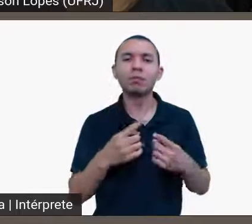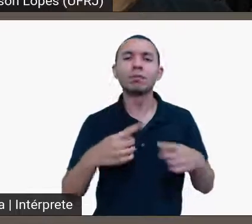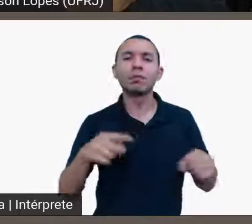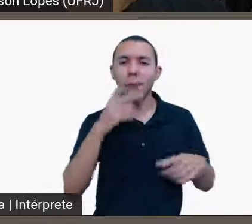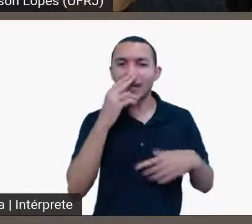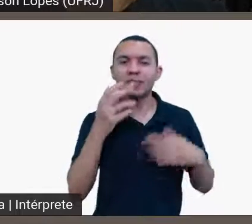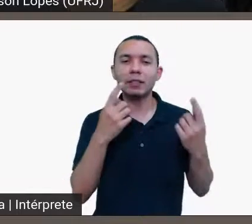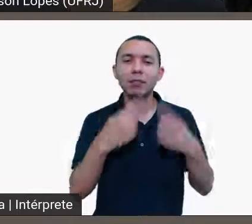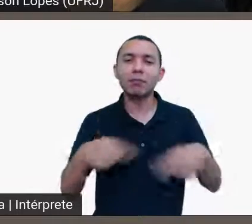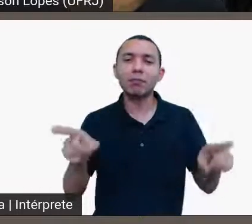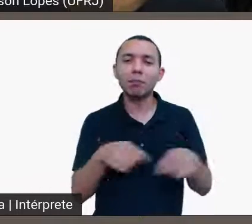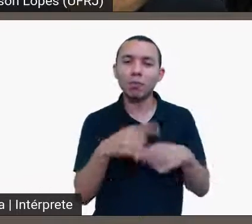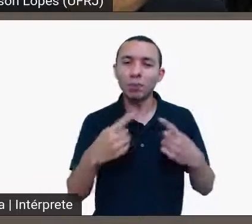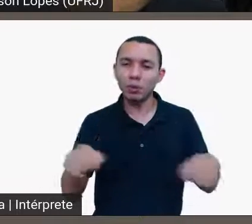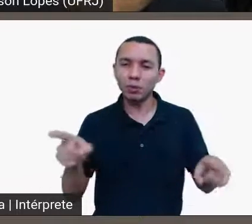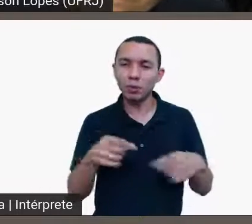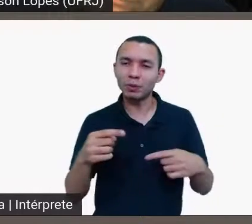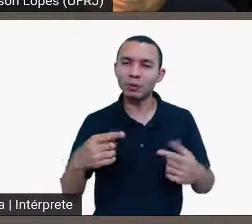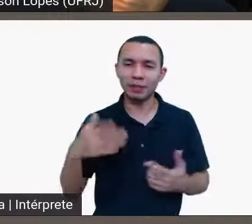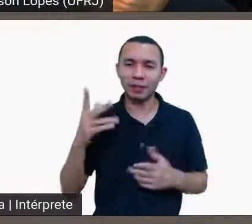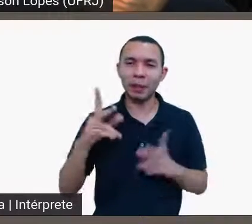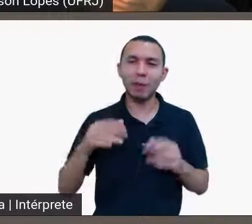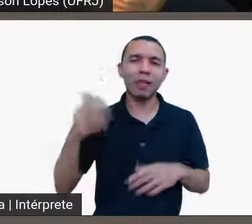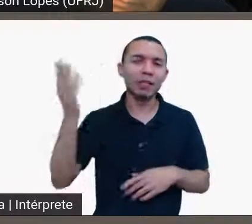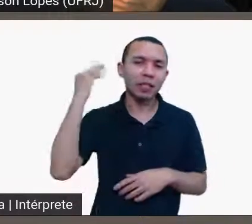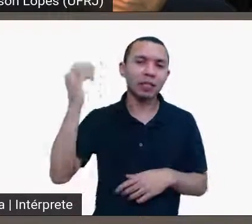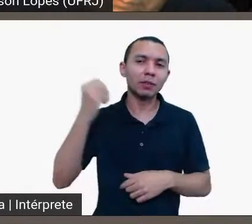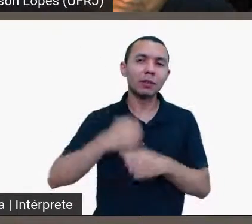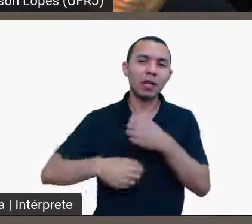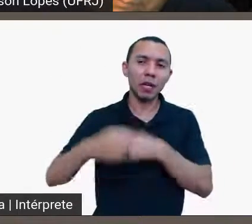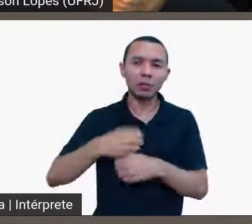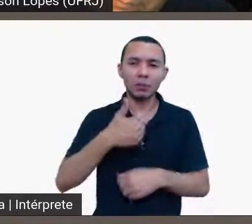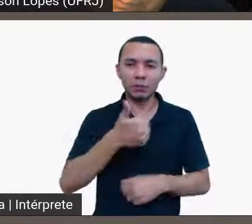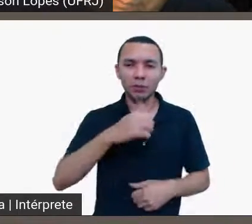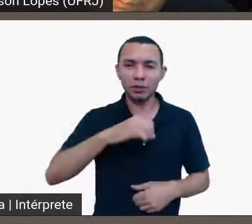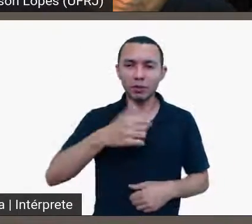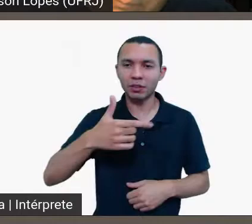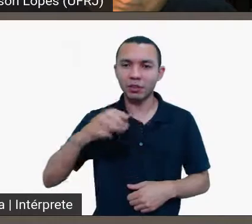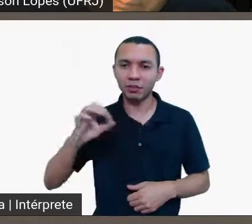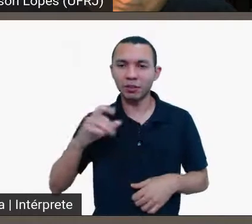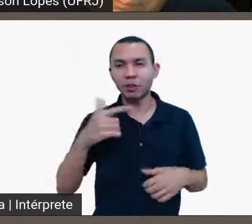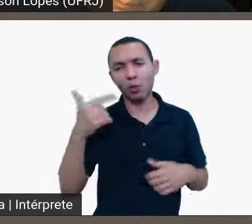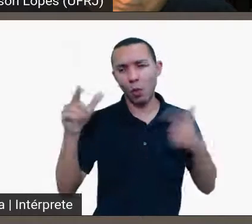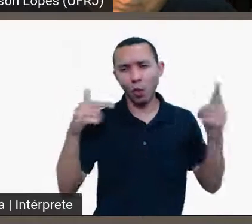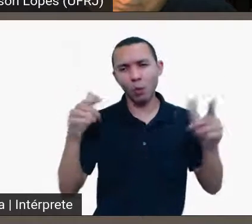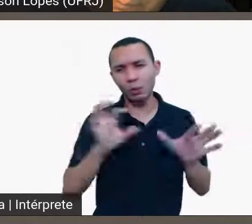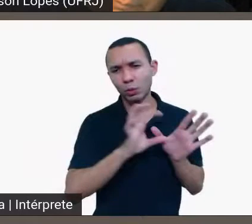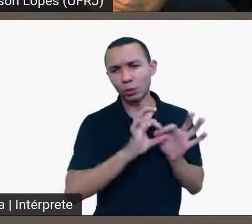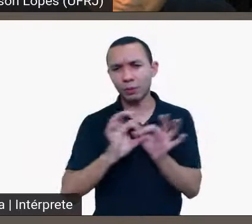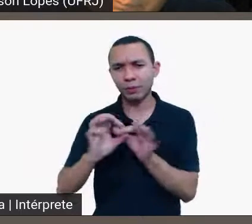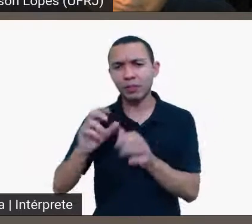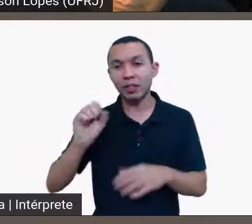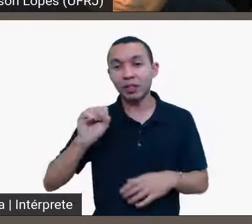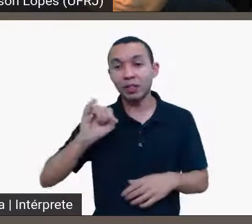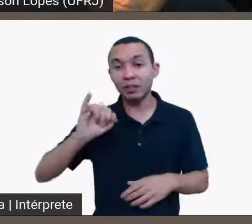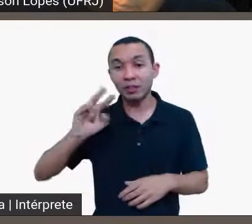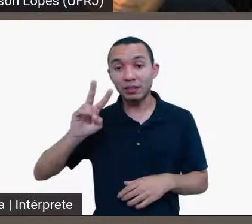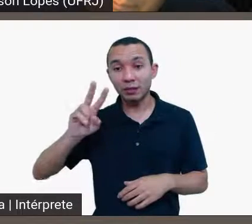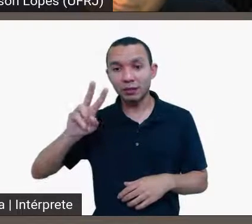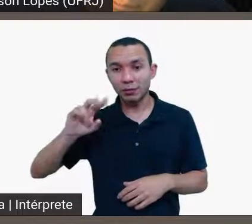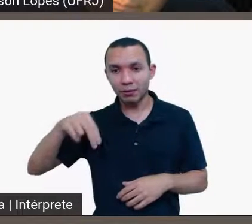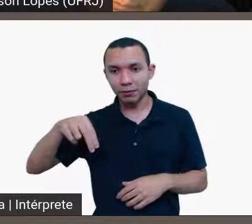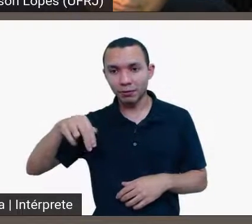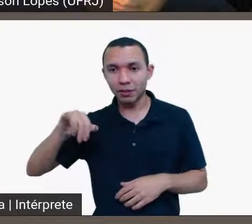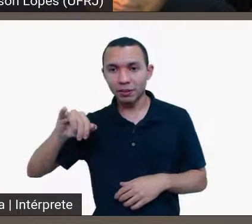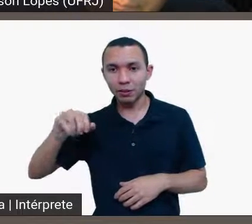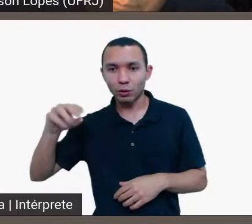nós tínhamos nos anos 20 em outros contextos. E o Silvino ele era um homem que foi formado